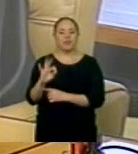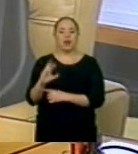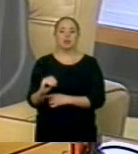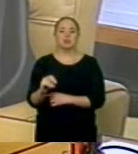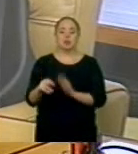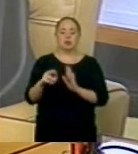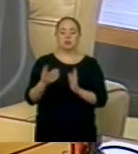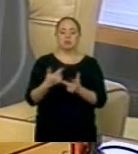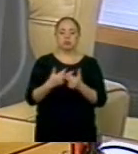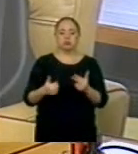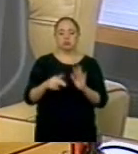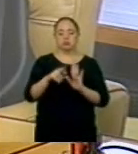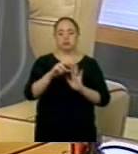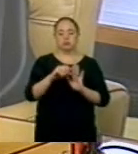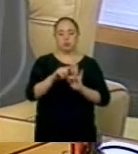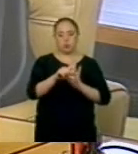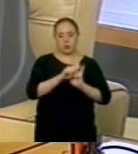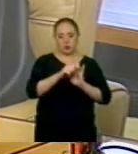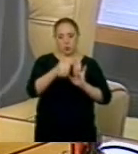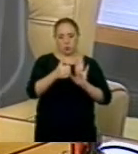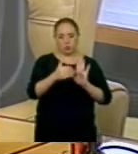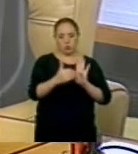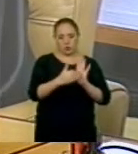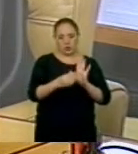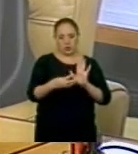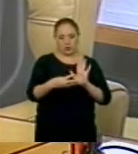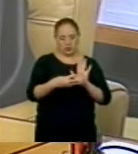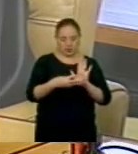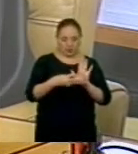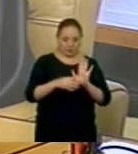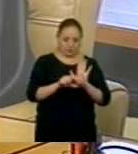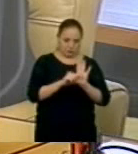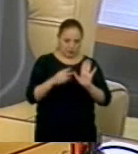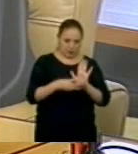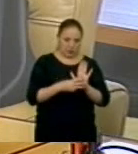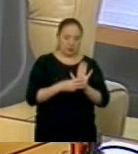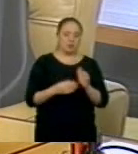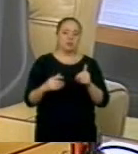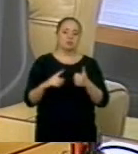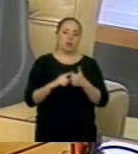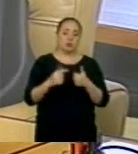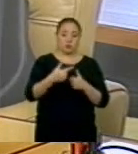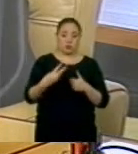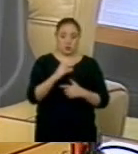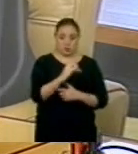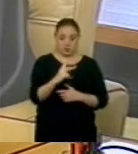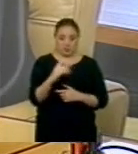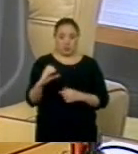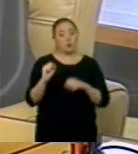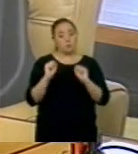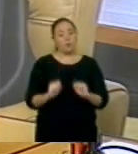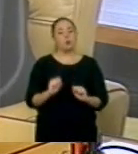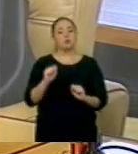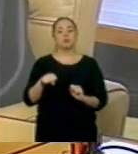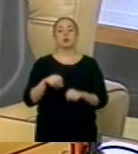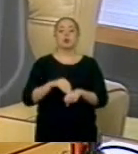constantes do incisos 1 a 3 do caput do artigo 23 do Código Penal, poderá fundamentadamente